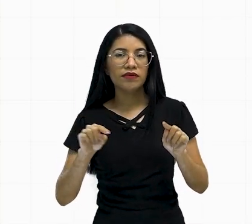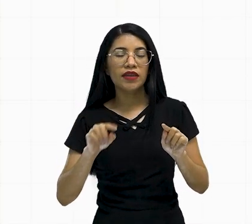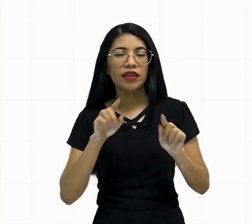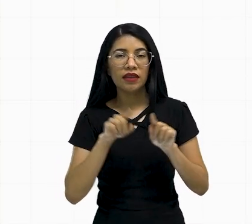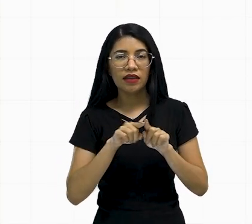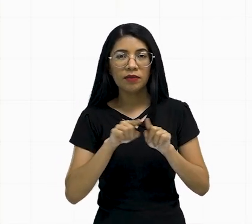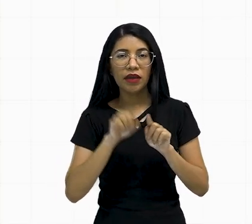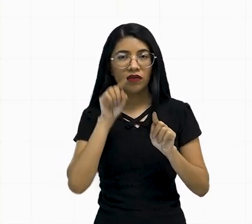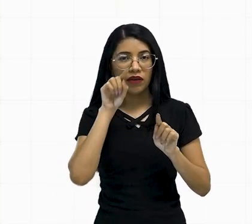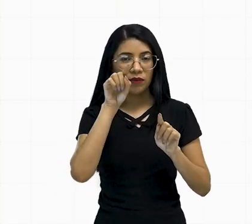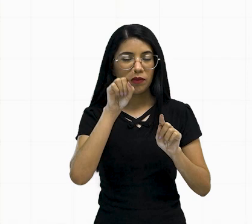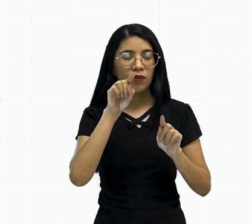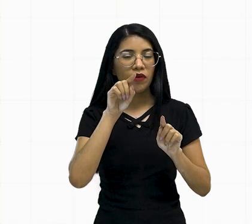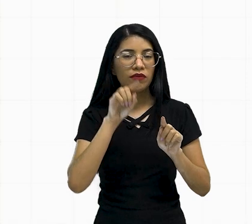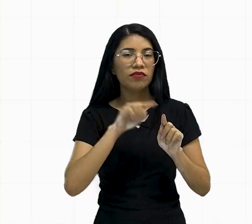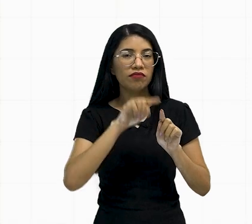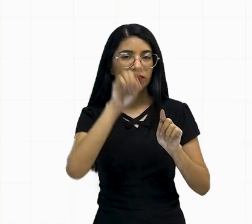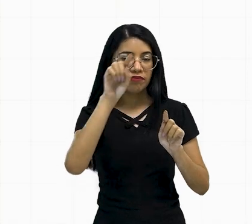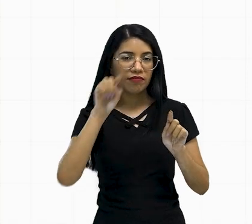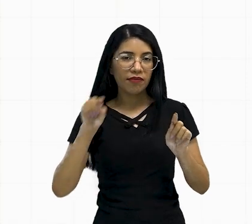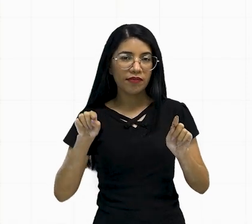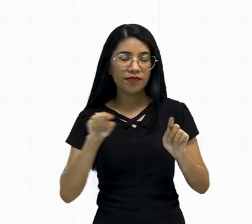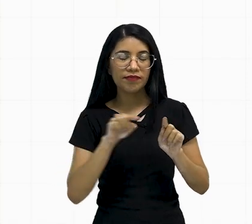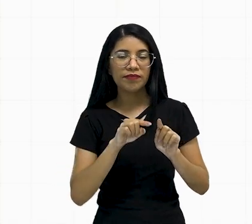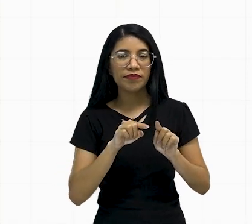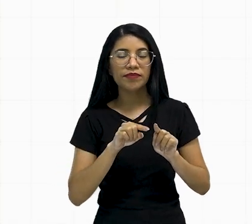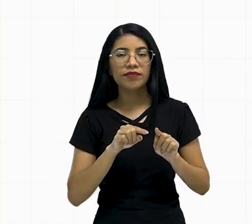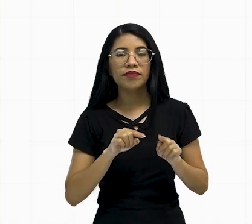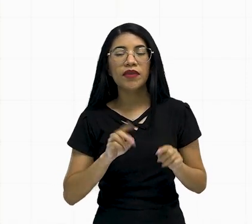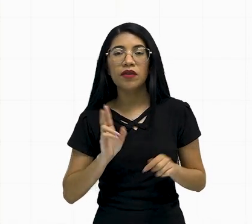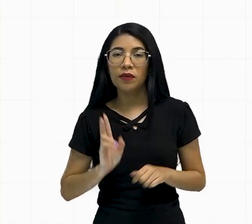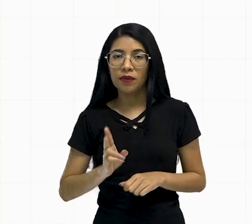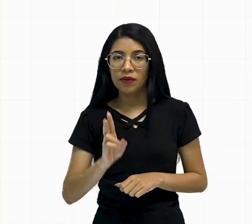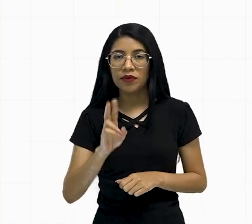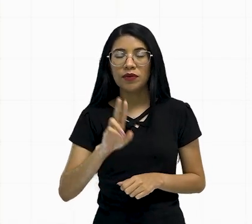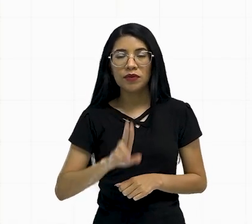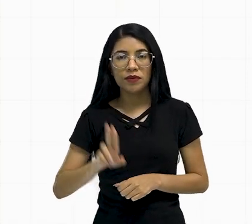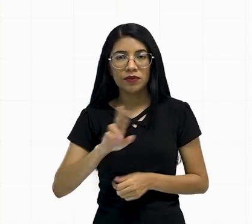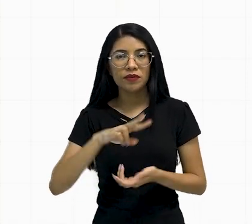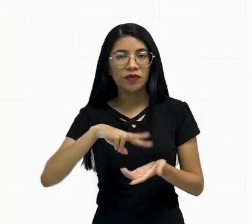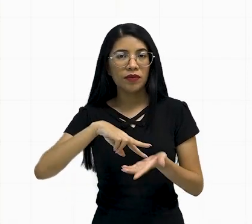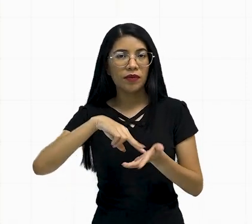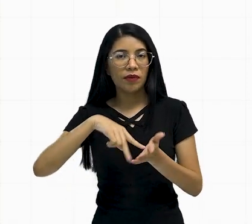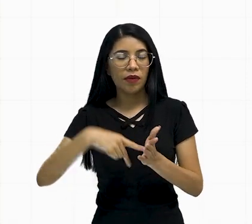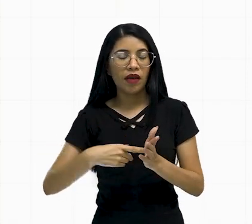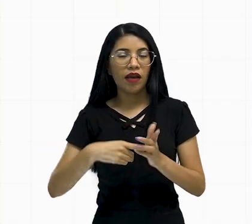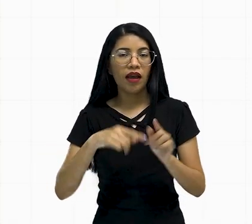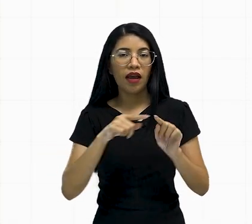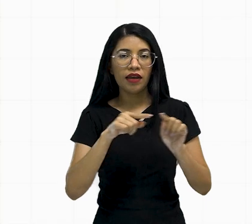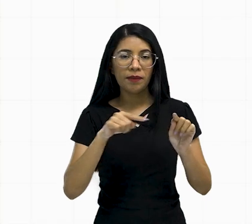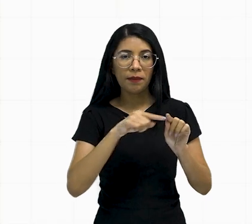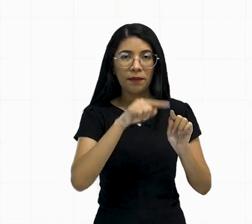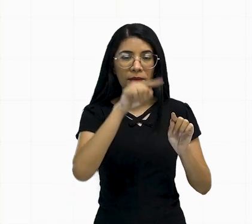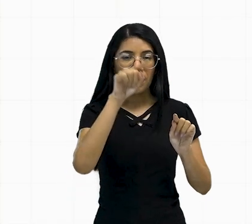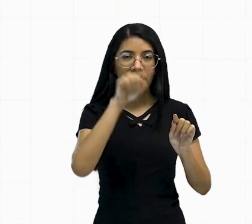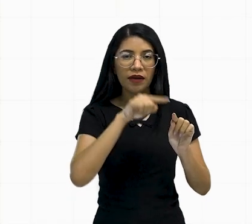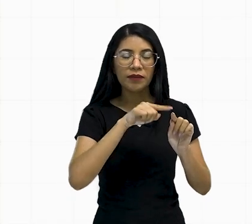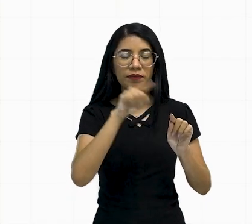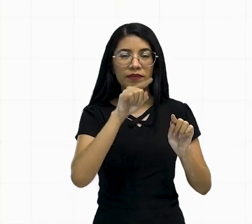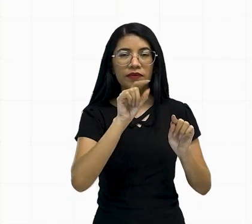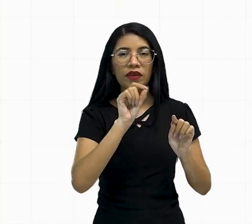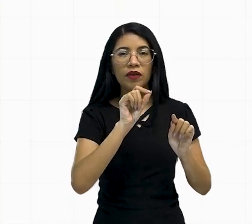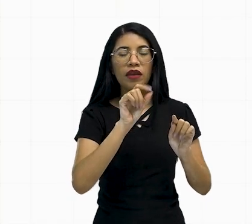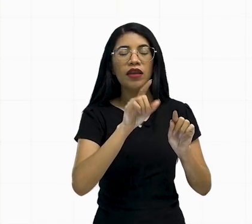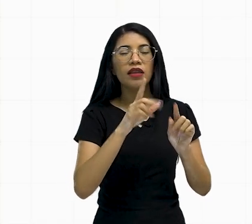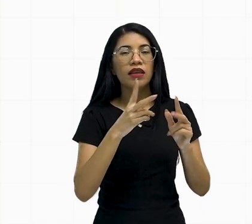esse ponto. Ainda utilizando o compasso, escolha o outro lado do triângulo e transfira a